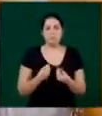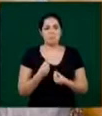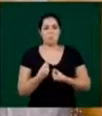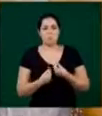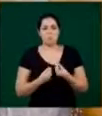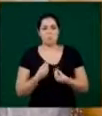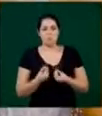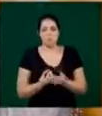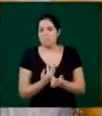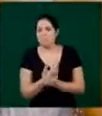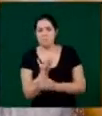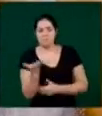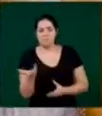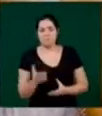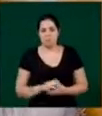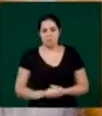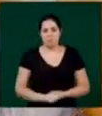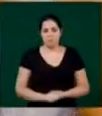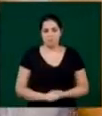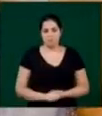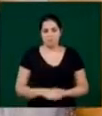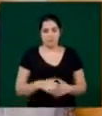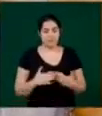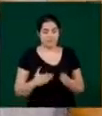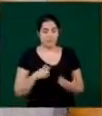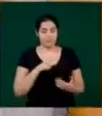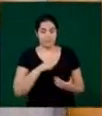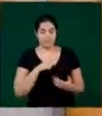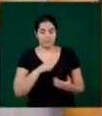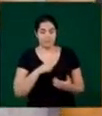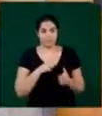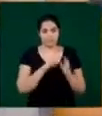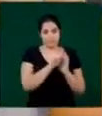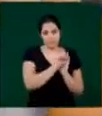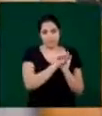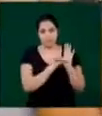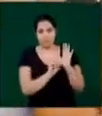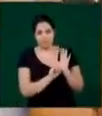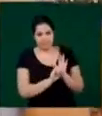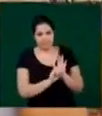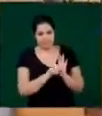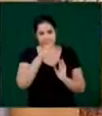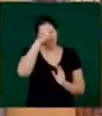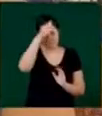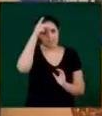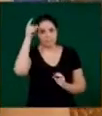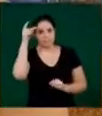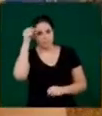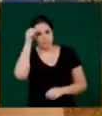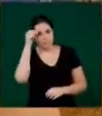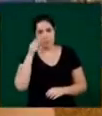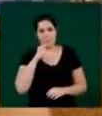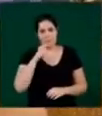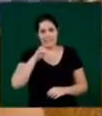dessa exposição aqui. Há um edital da Prefeitura, o PIMIC, que é